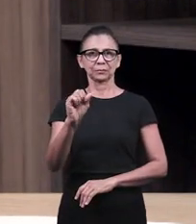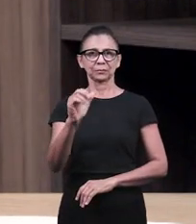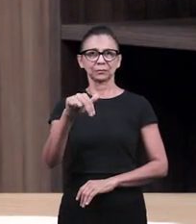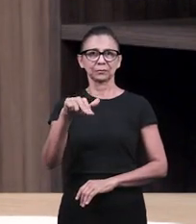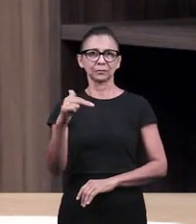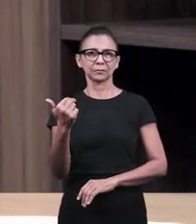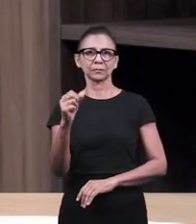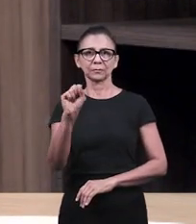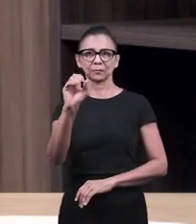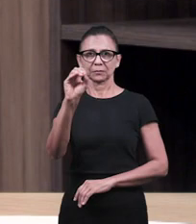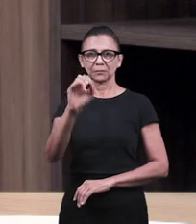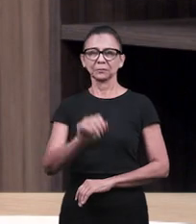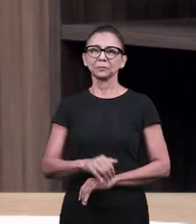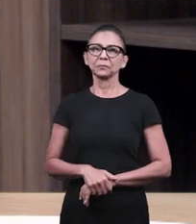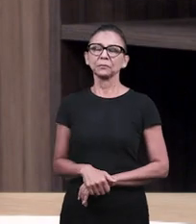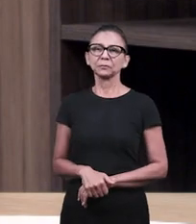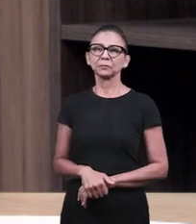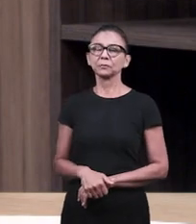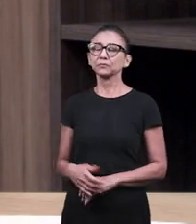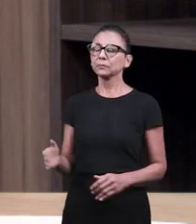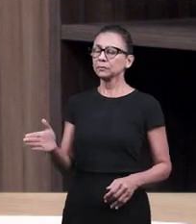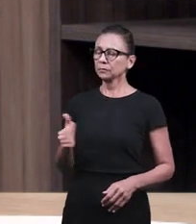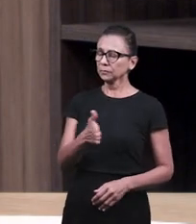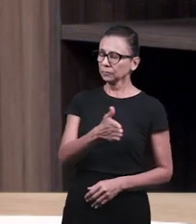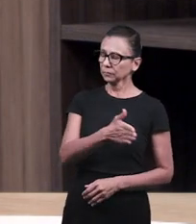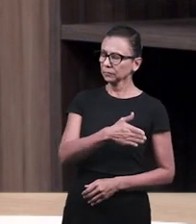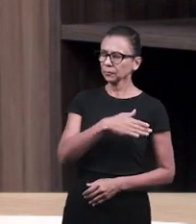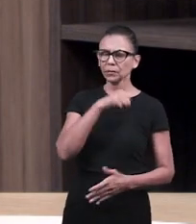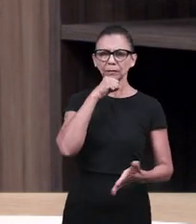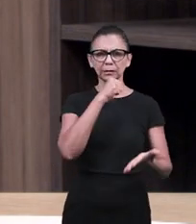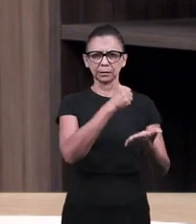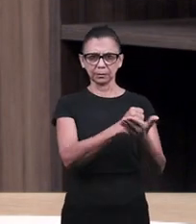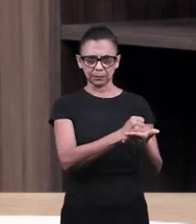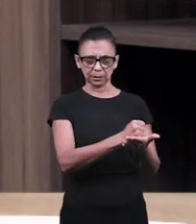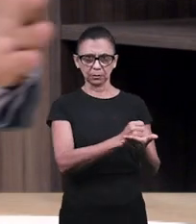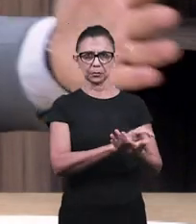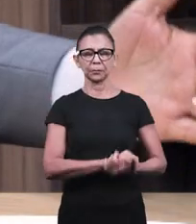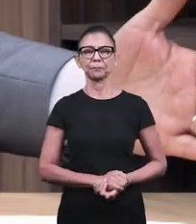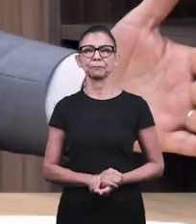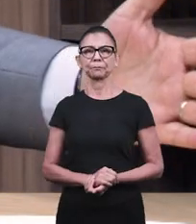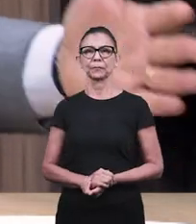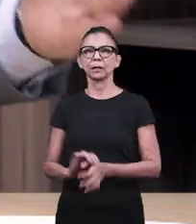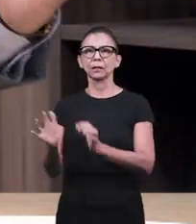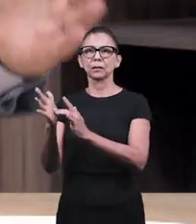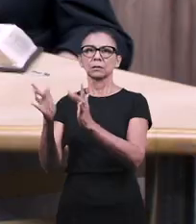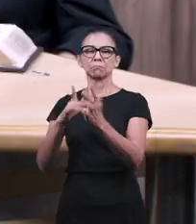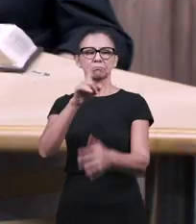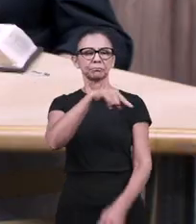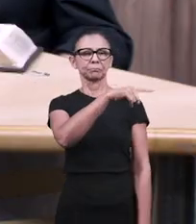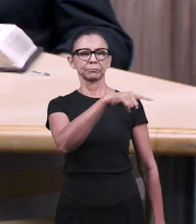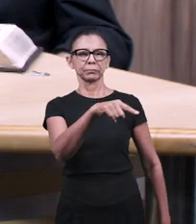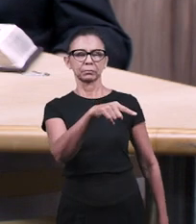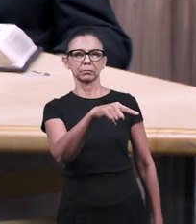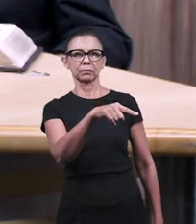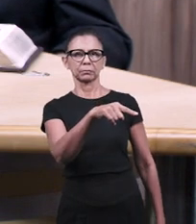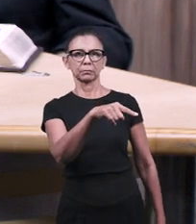descanso. Muito bem. O Velho Testamento, então, o Senhor Jesus, ele aboliu sob o aspecto